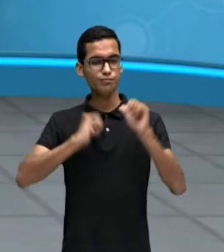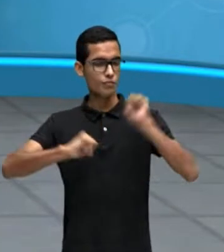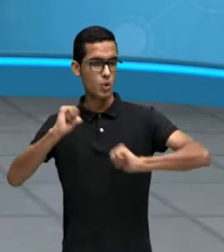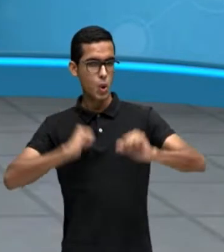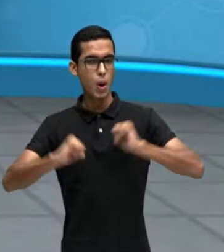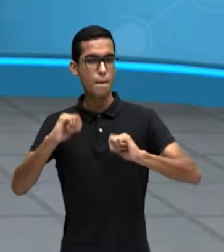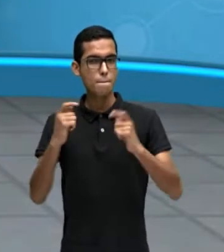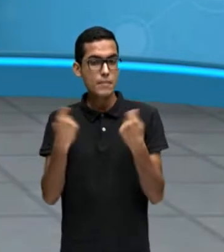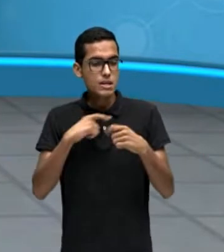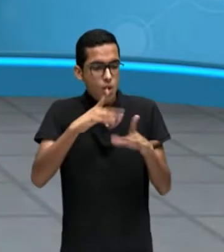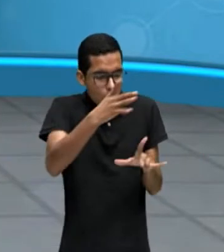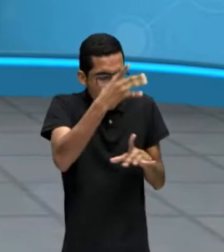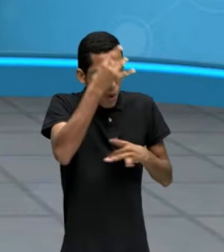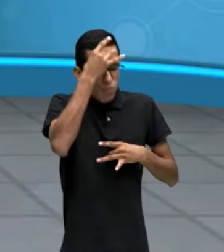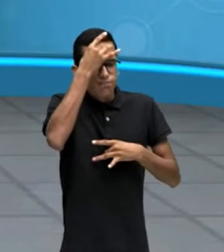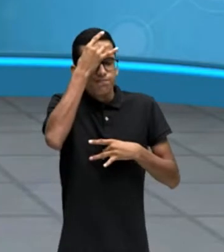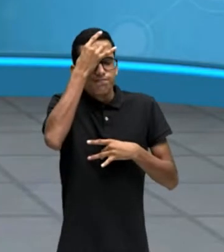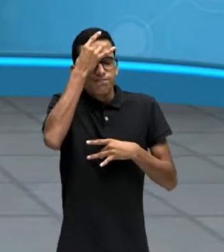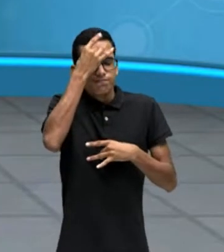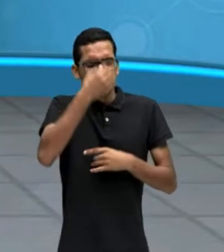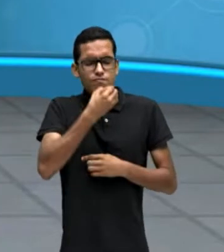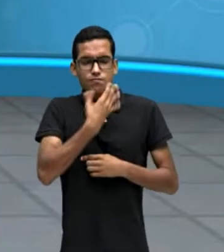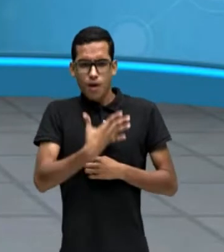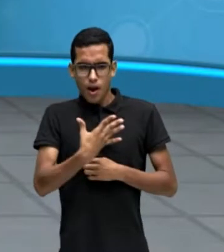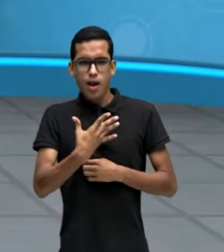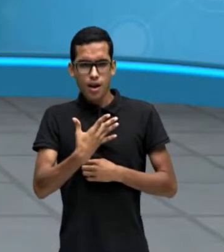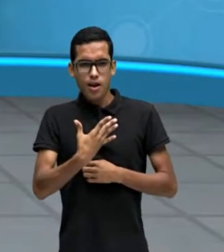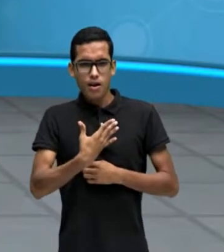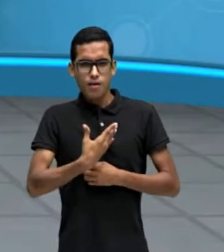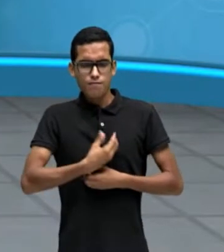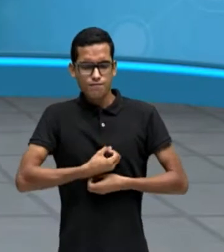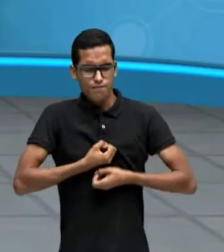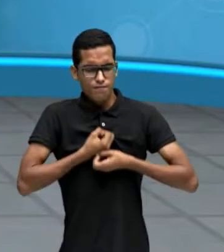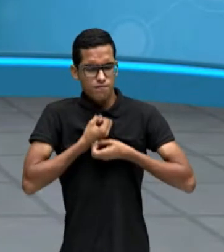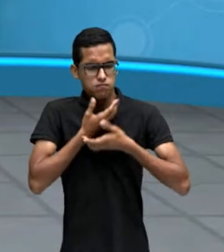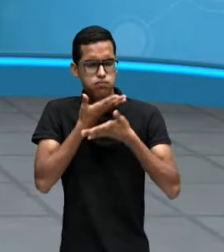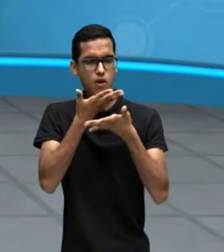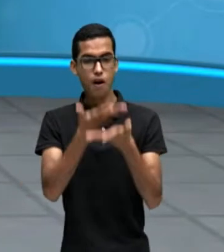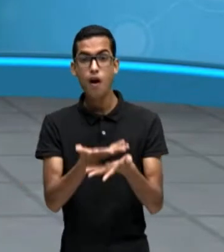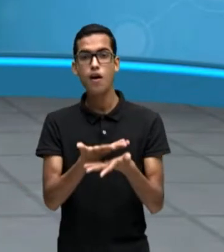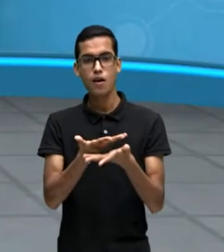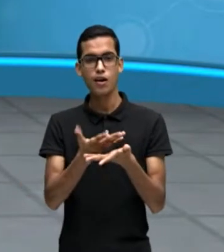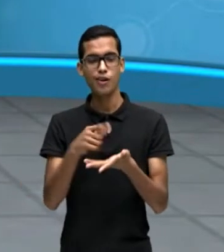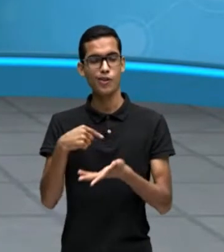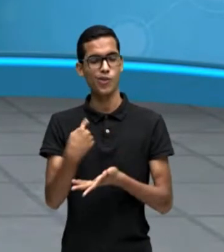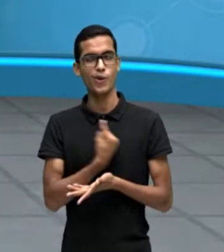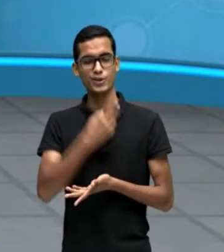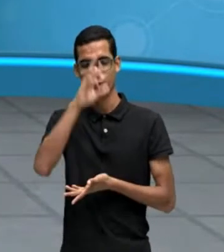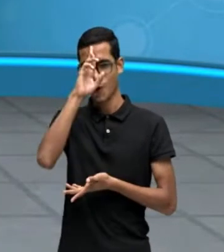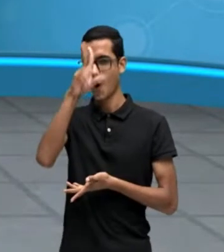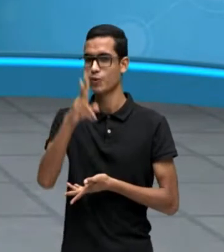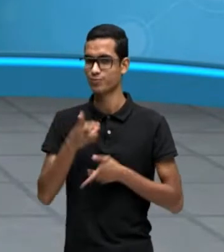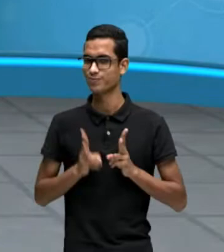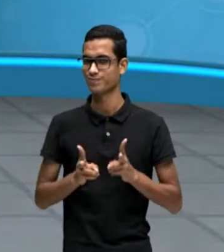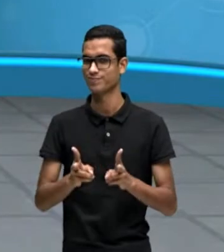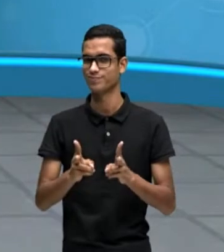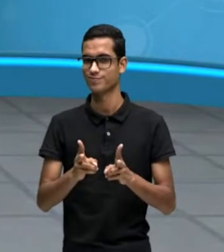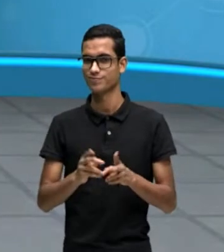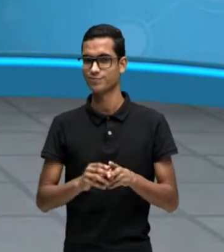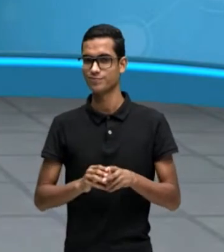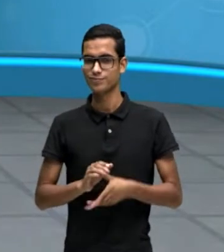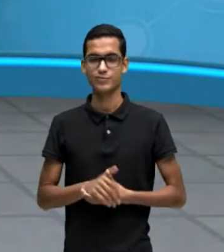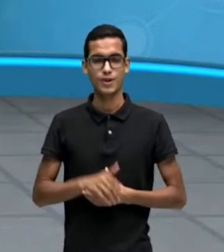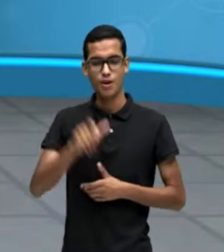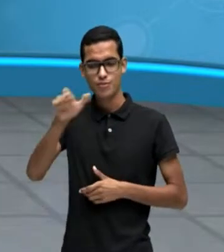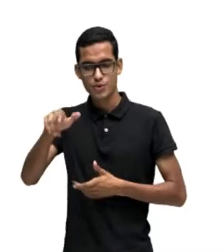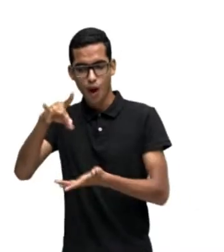esse personagem, ele dá vida para ele, que a gente chega às vezes até a confundir quem é o ator e quem é o personagem. E